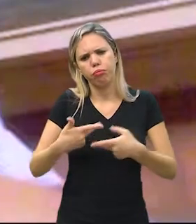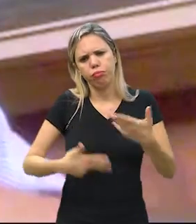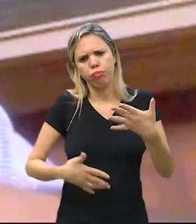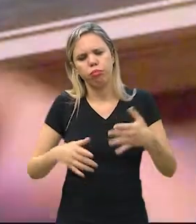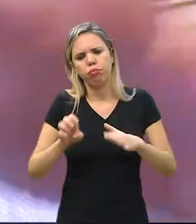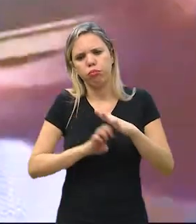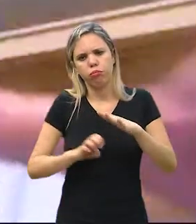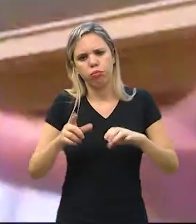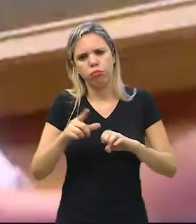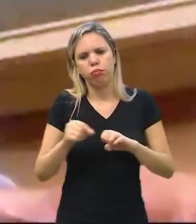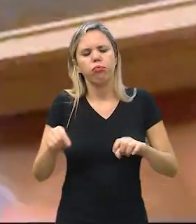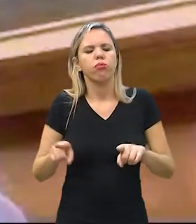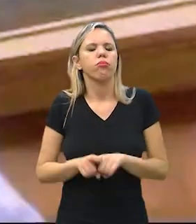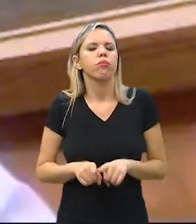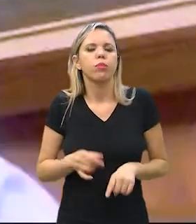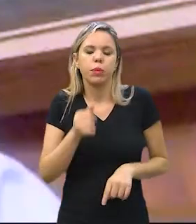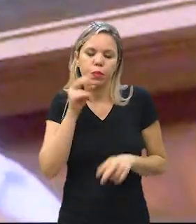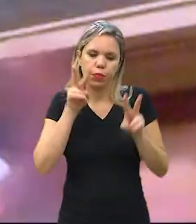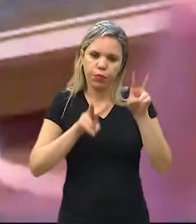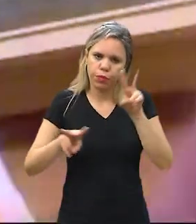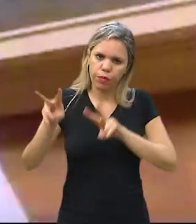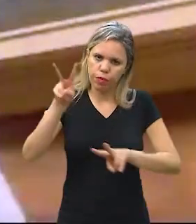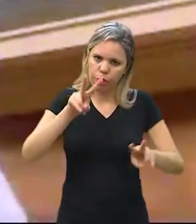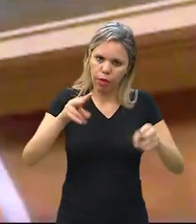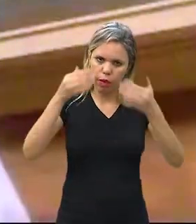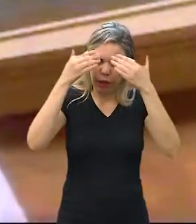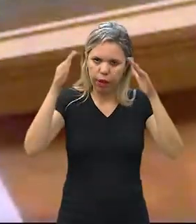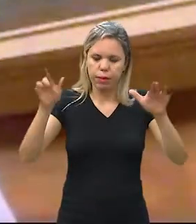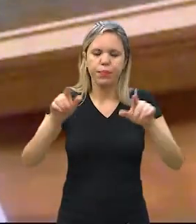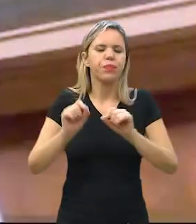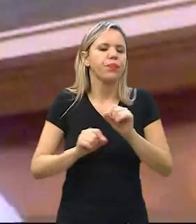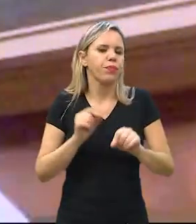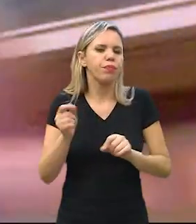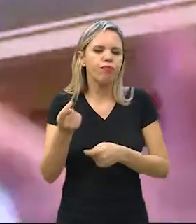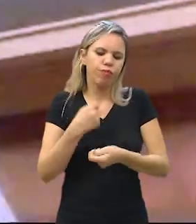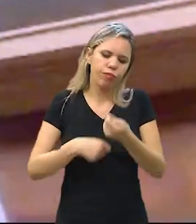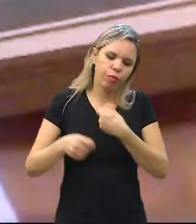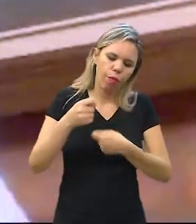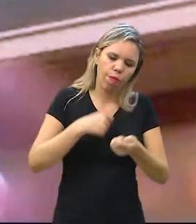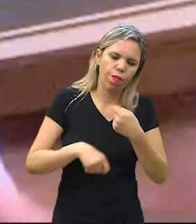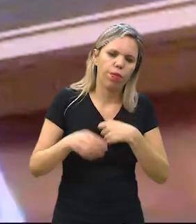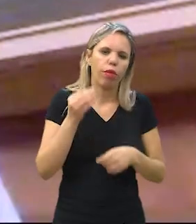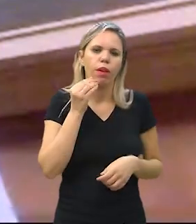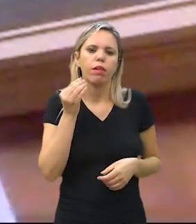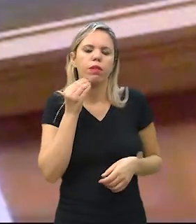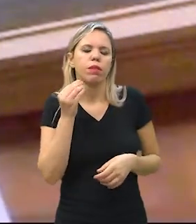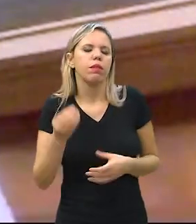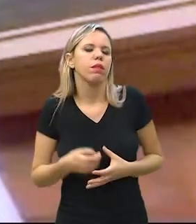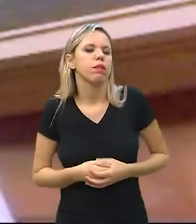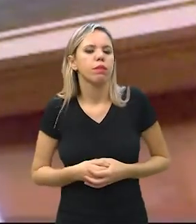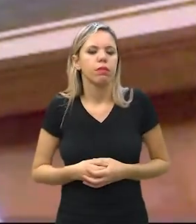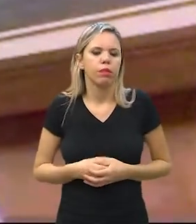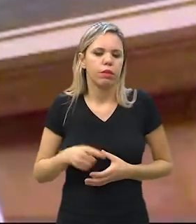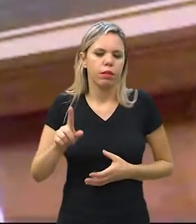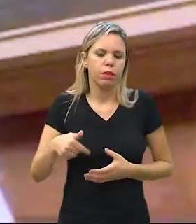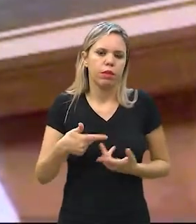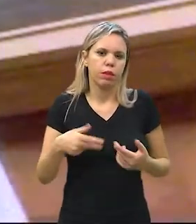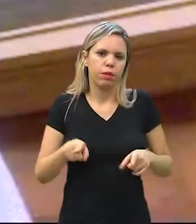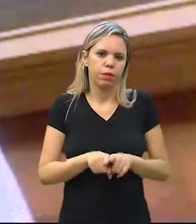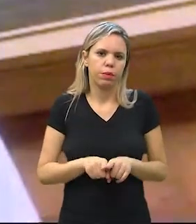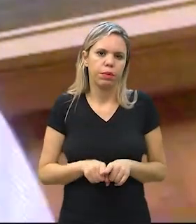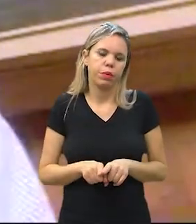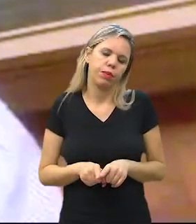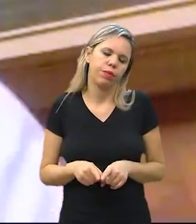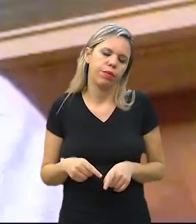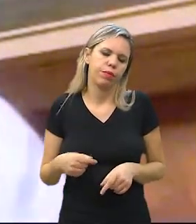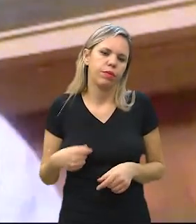contabilidade, a gente começa a ter uma visão muito mais macro do negócio, das oportunidades, e isto é